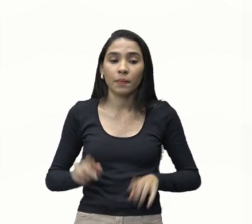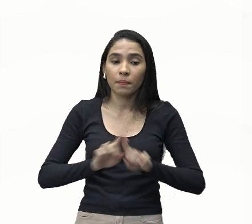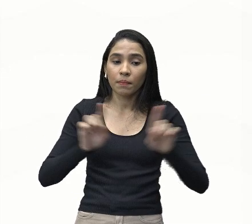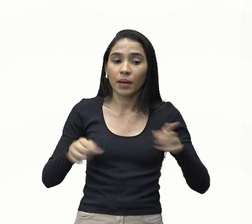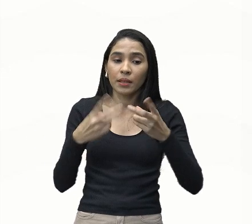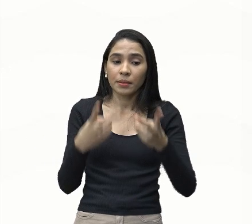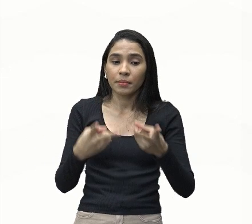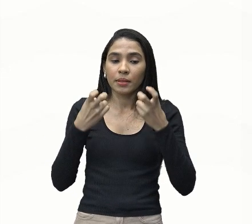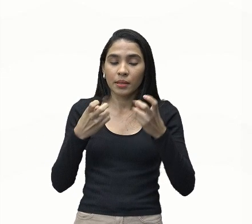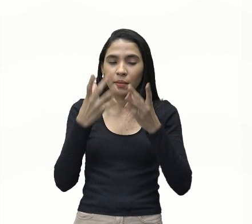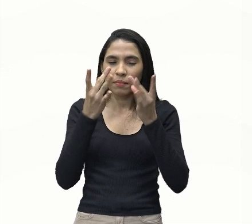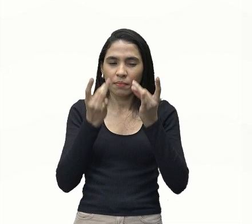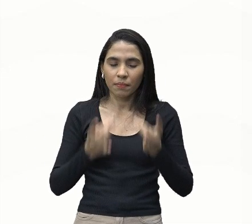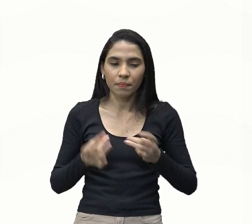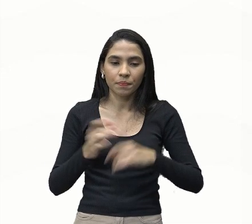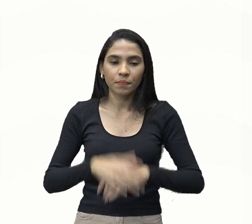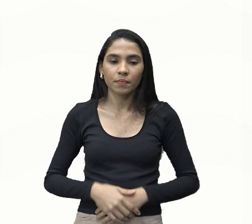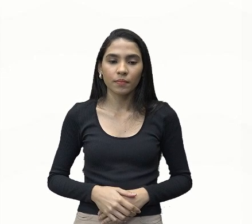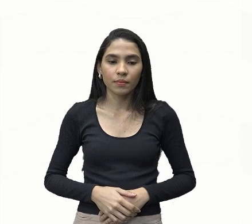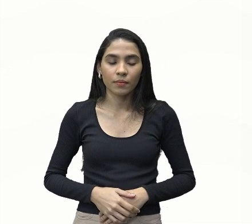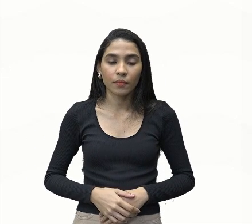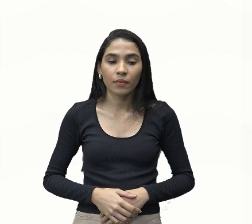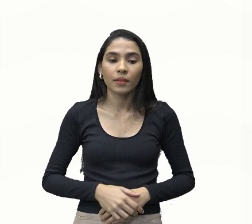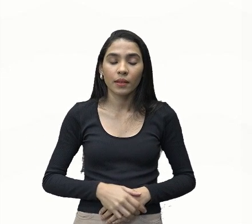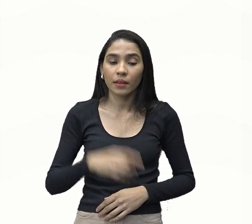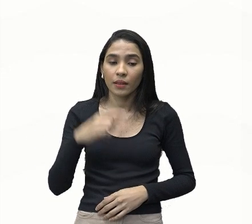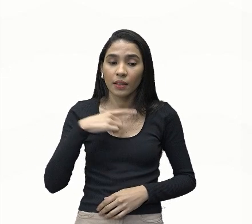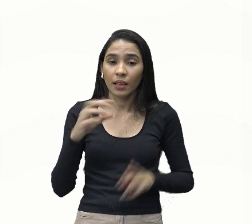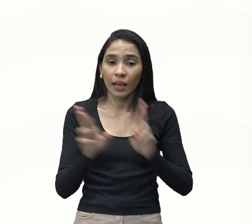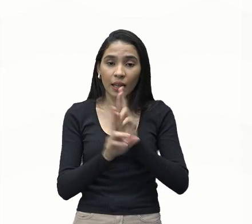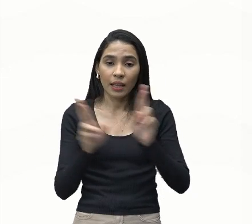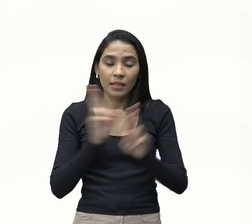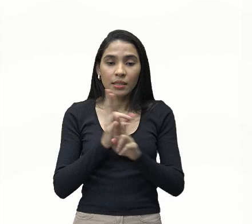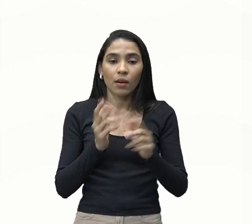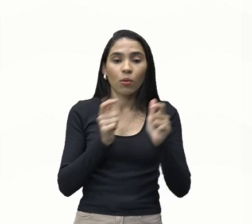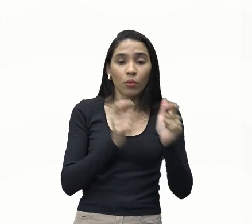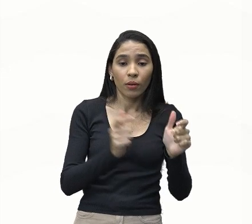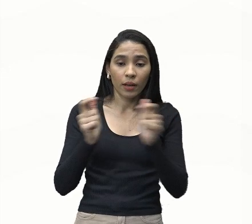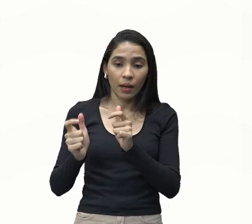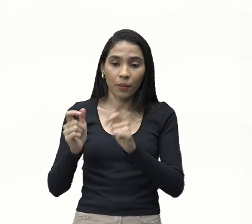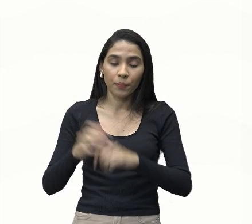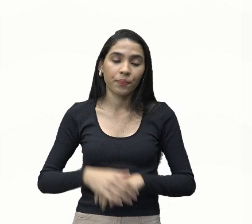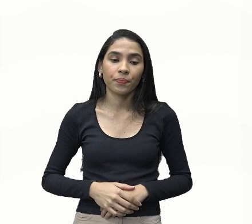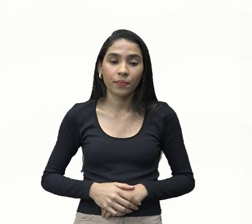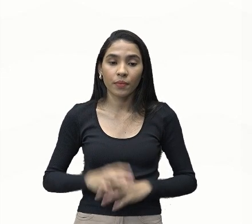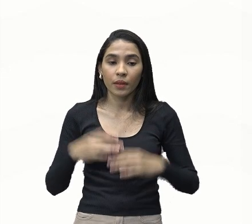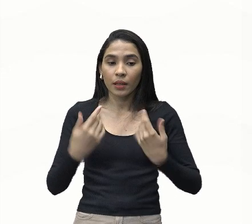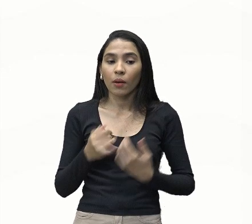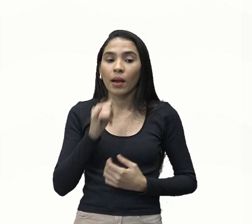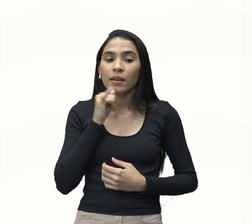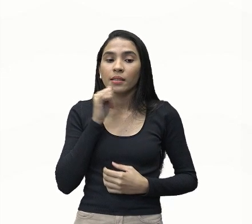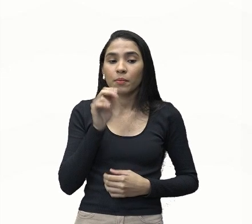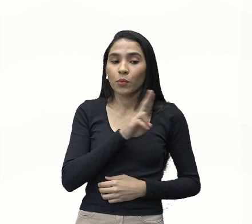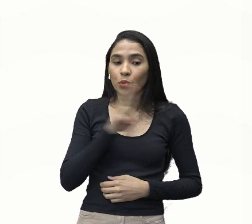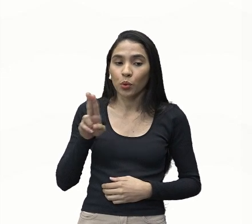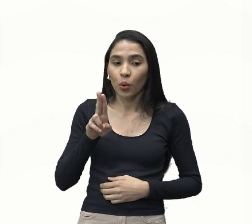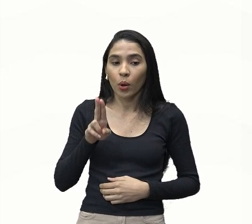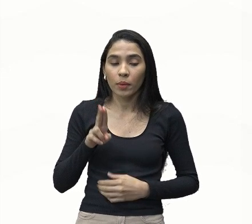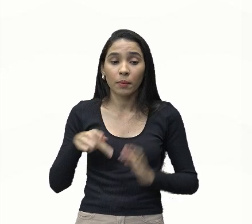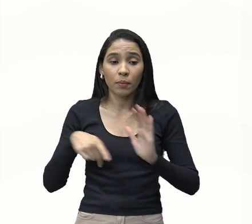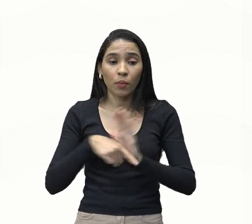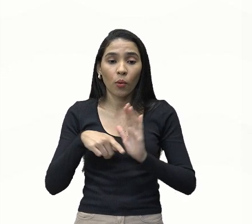observar com mais detalhe, ele está relacionado com a localização. Então, esse nome está relacionado